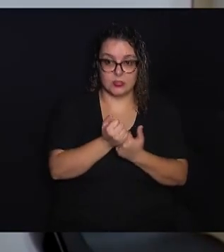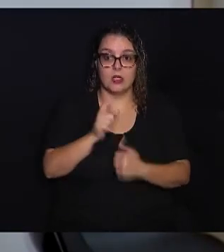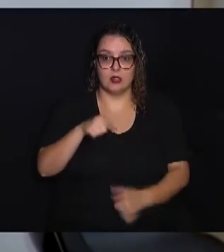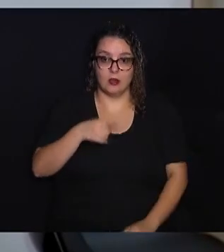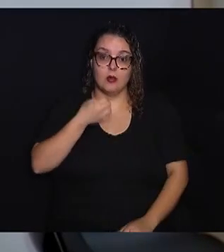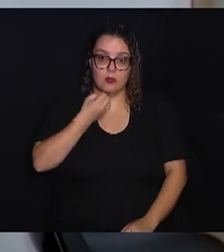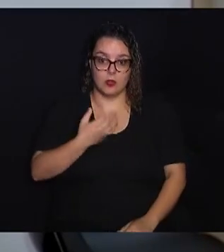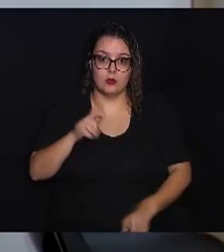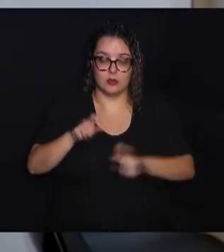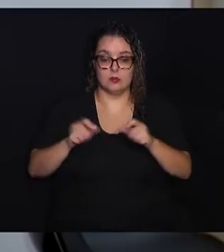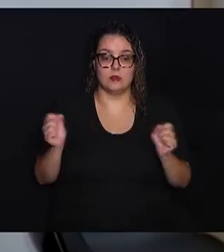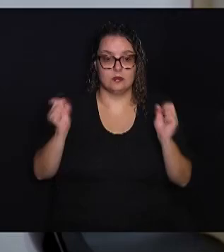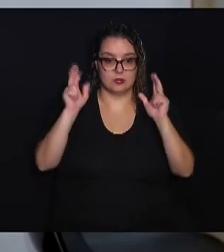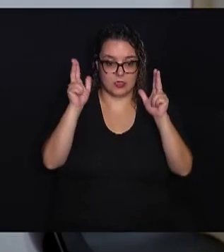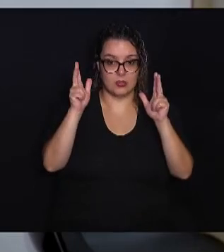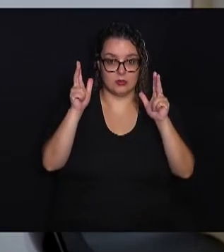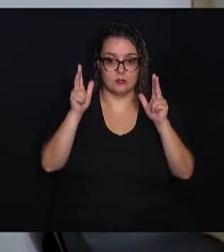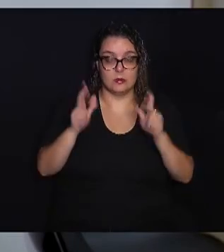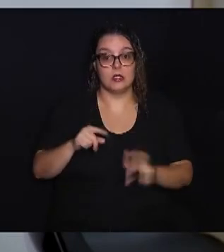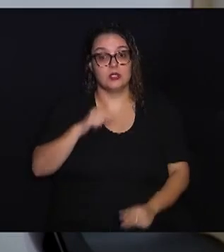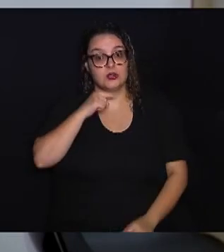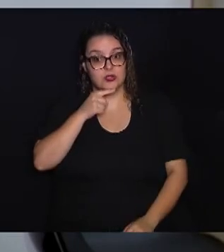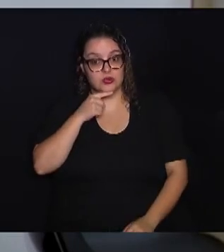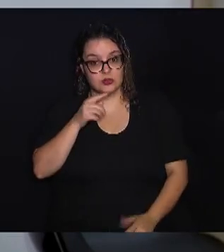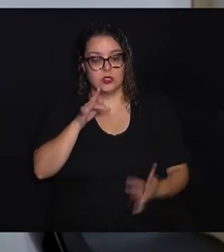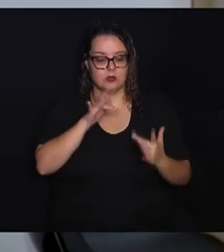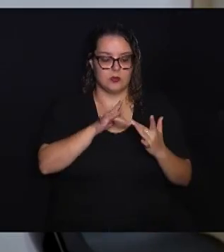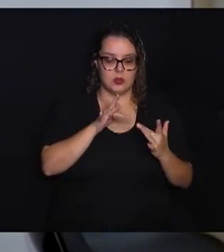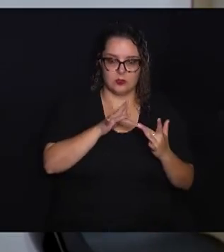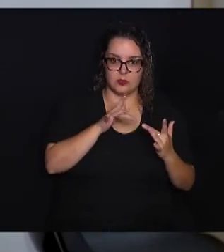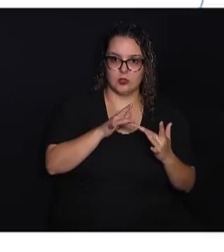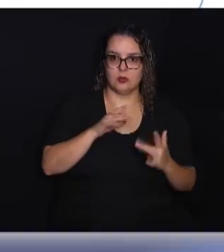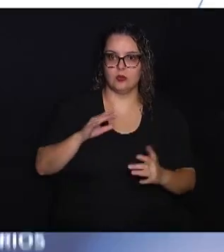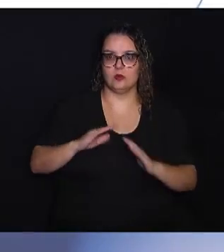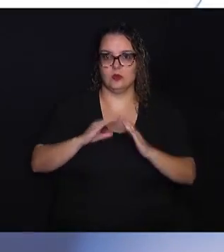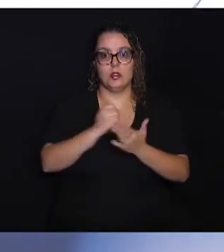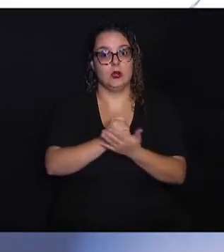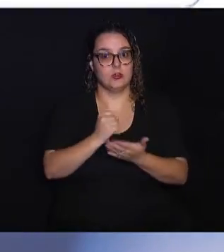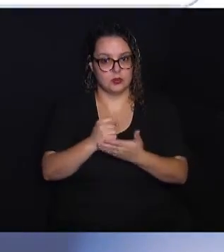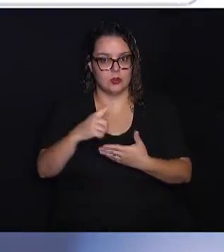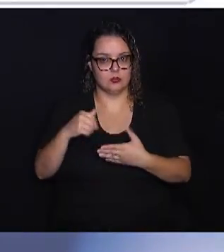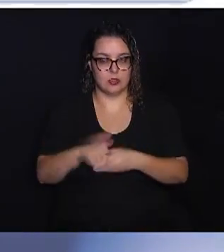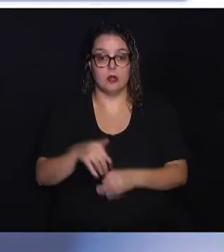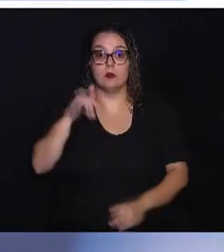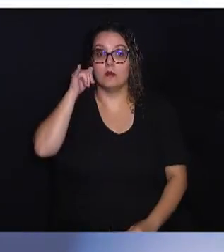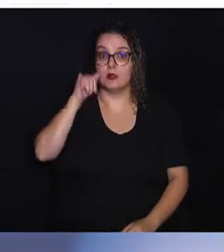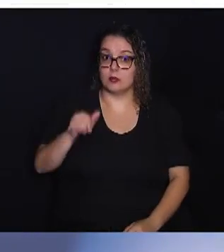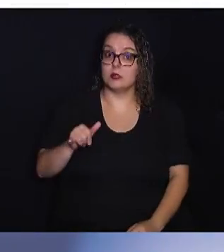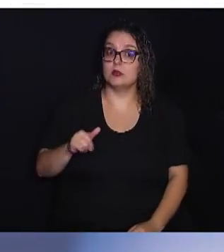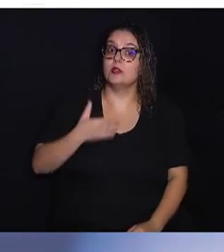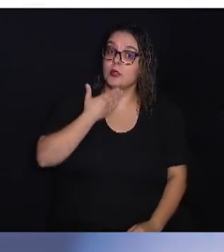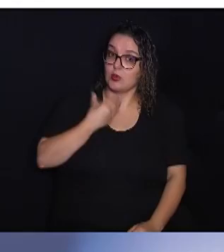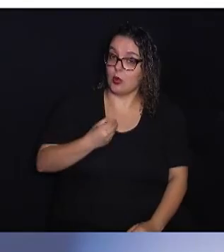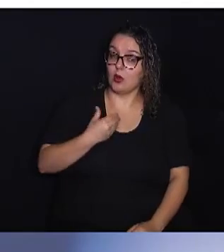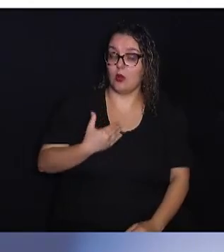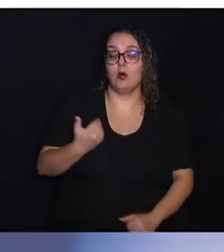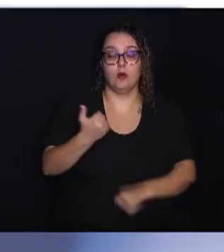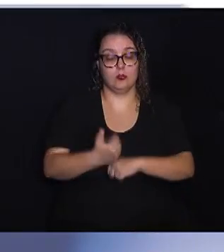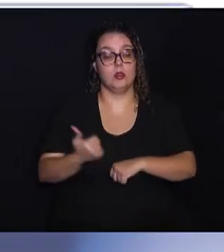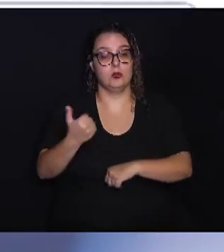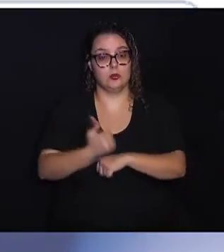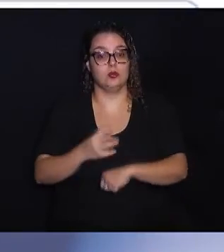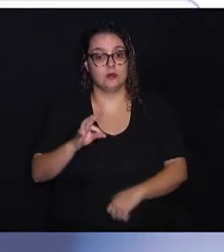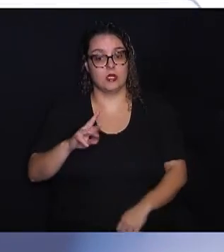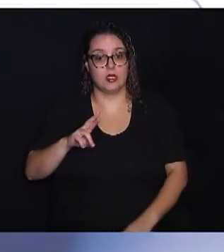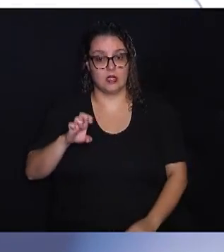as pessoas fiquem atentas. Na dúvida, entrem em contato com o cartório eleitoral. Para evitar cair em golpes, o TRE São Paulo